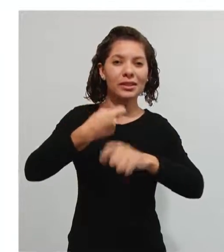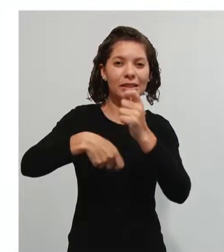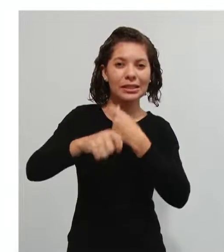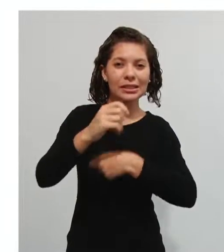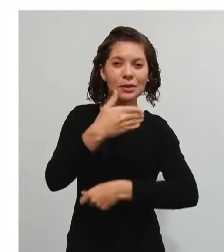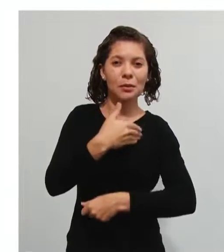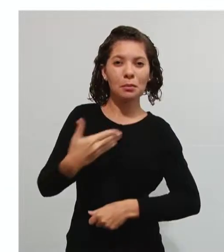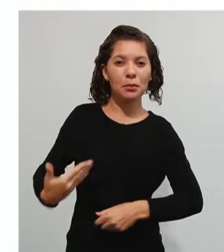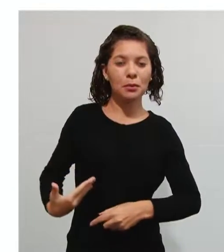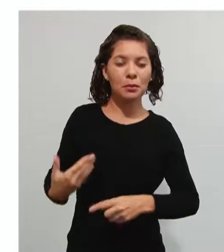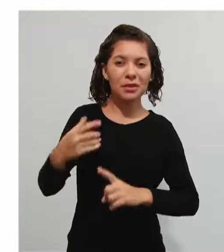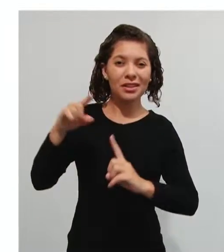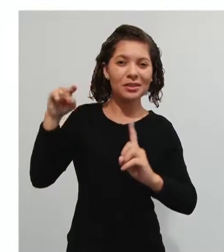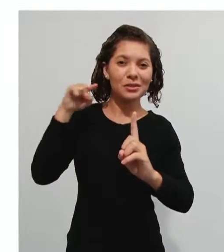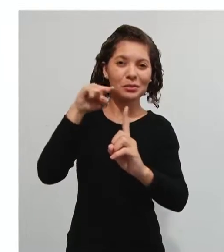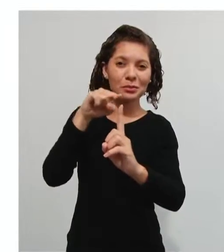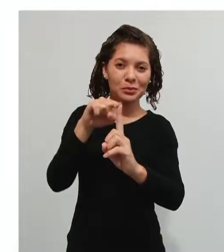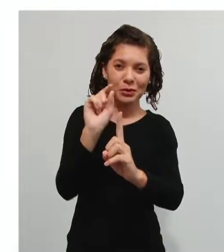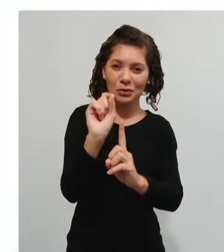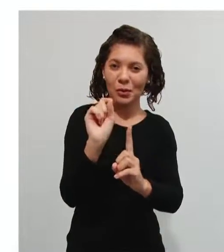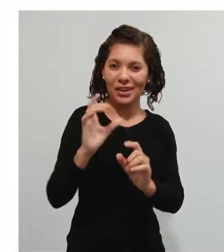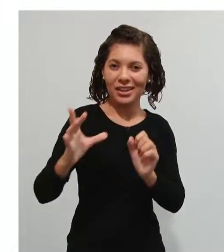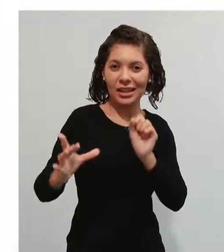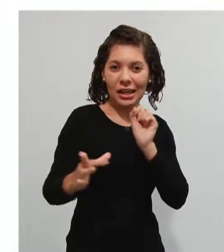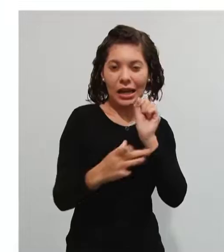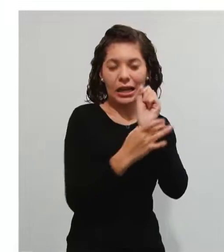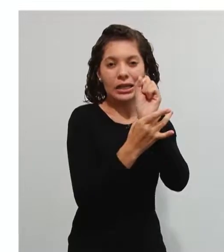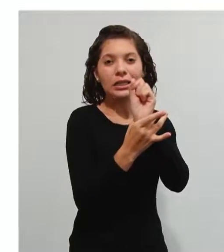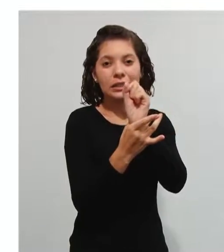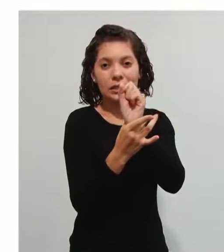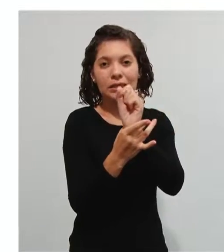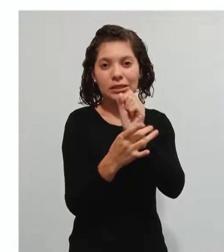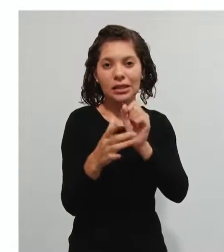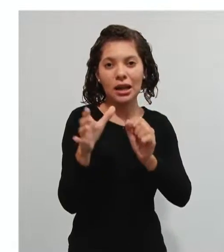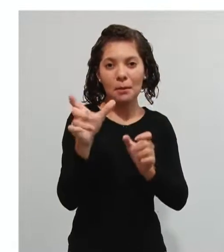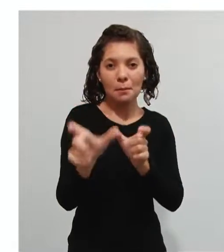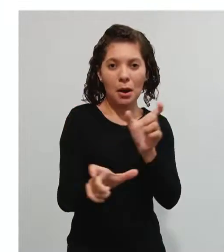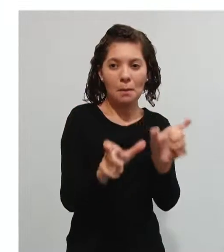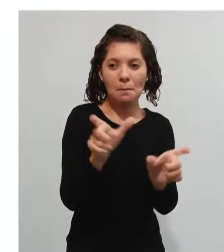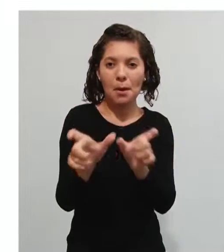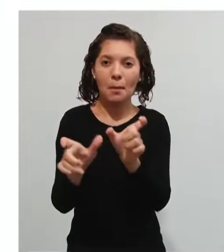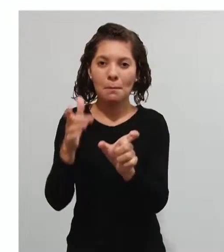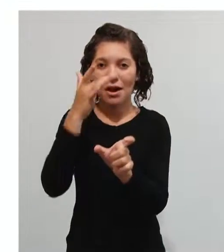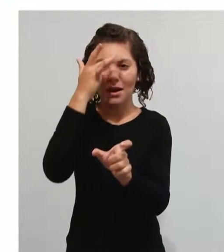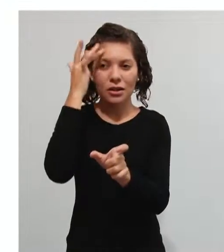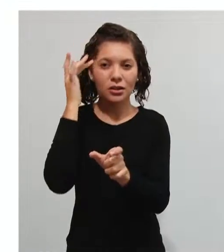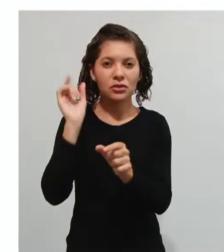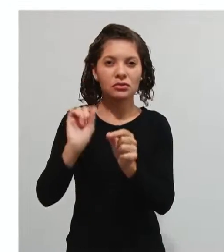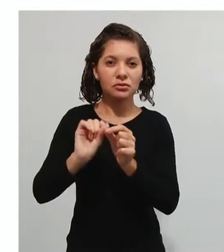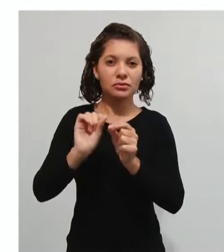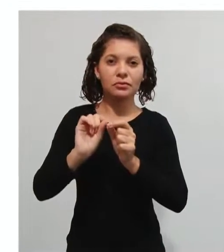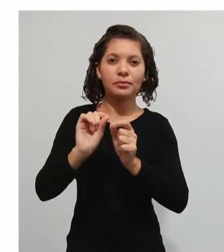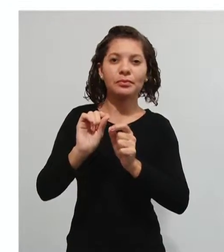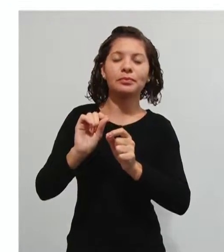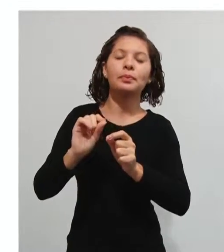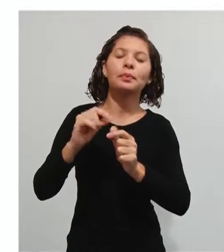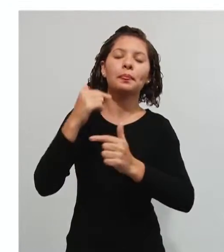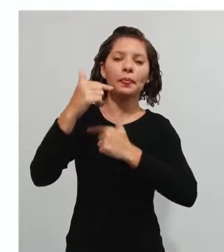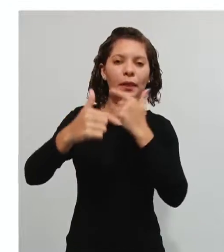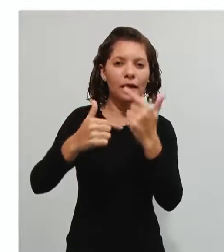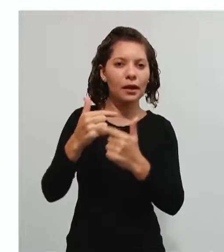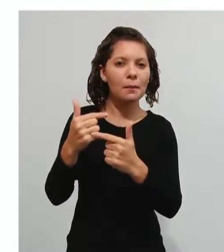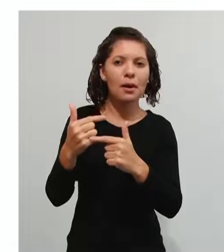a finalidade de garantir que as pessoas estejam executando a função administrativa do Estado